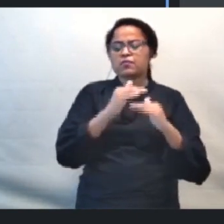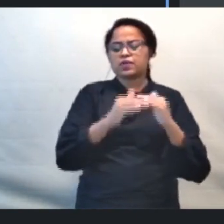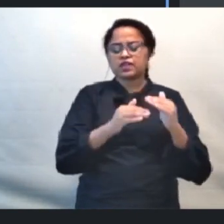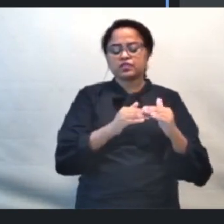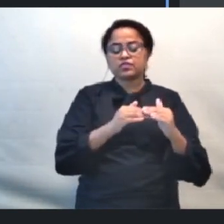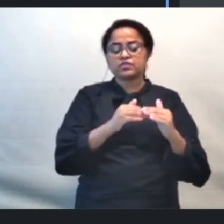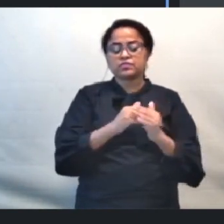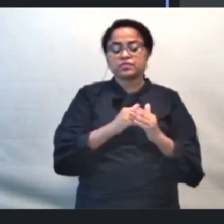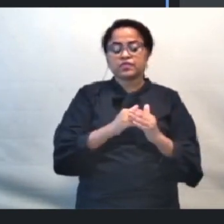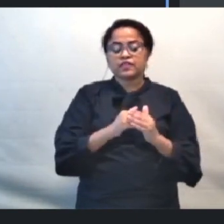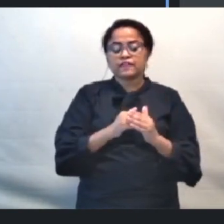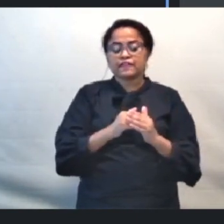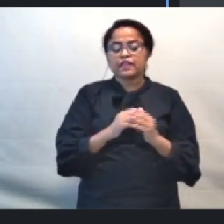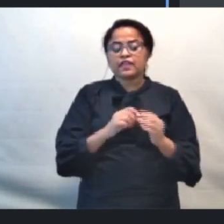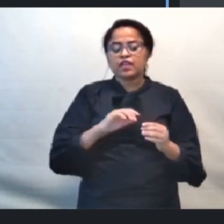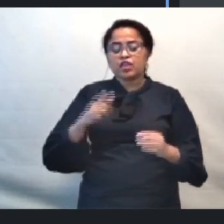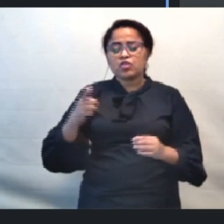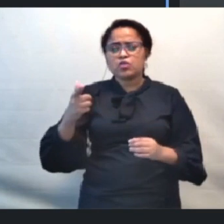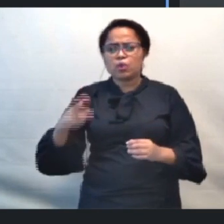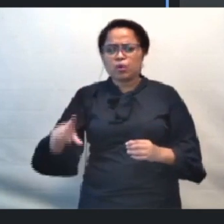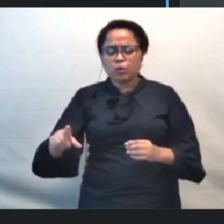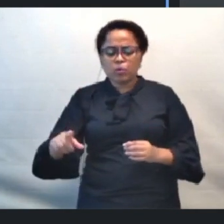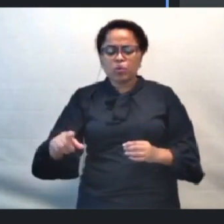em execução, né?